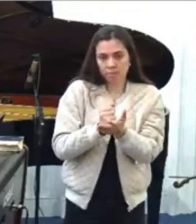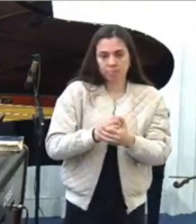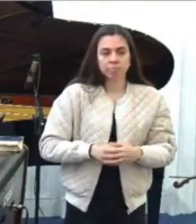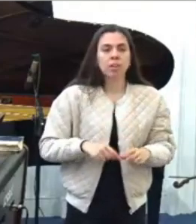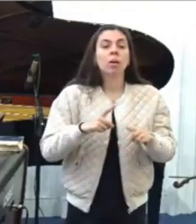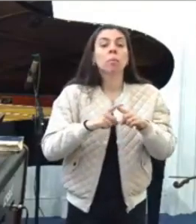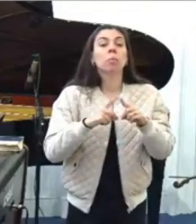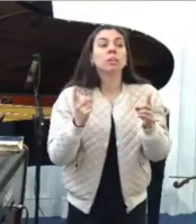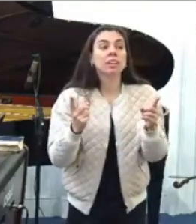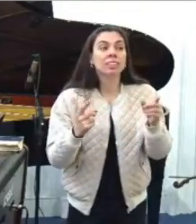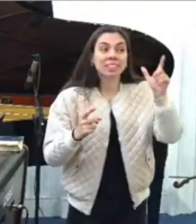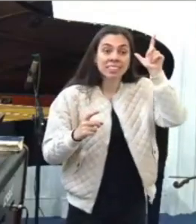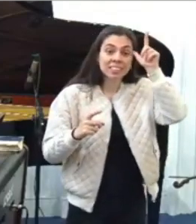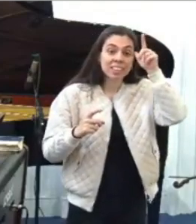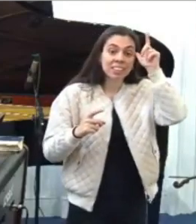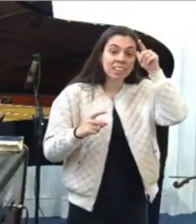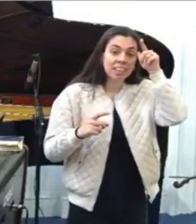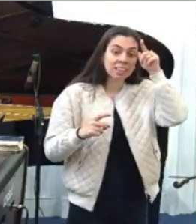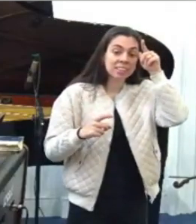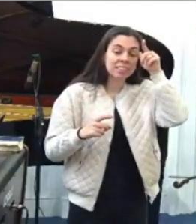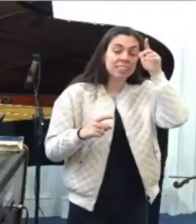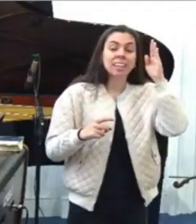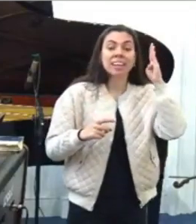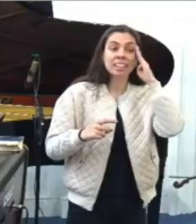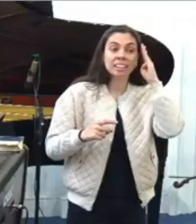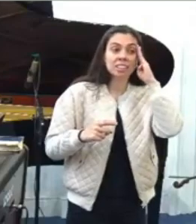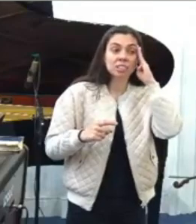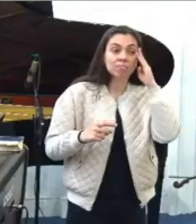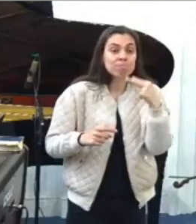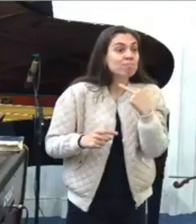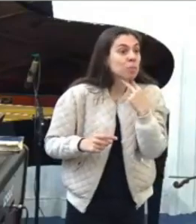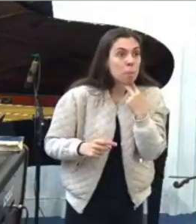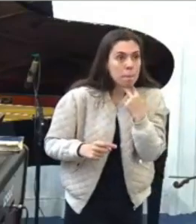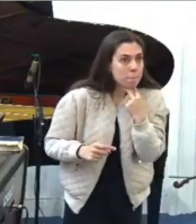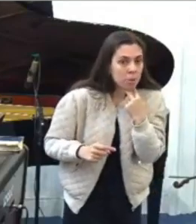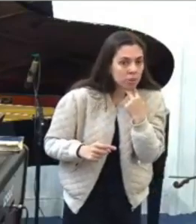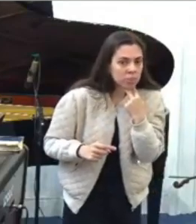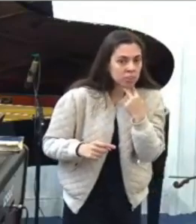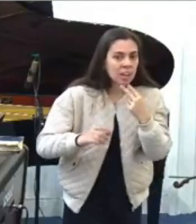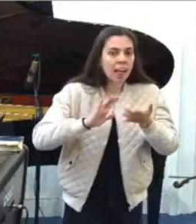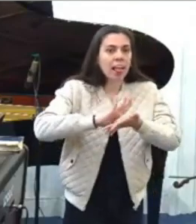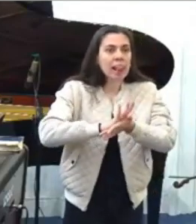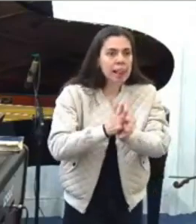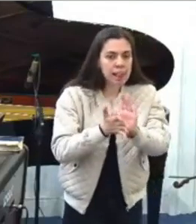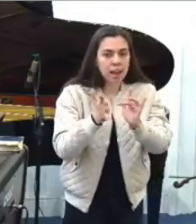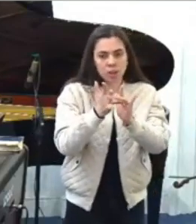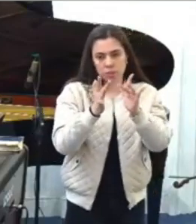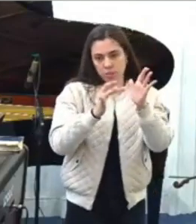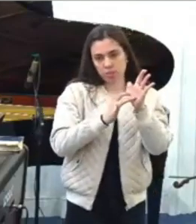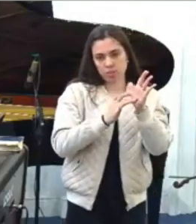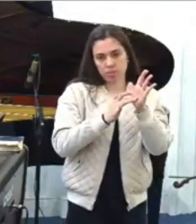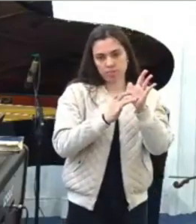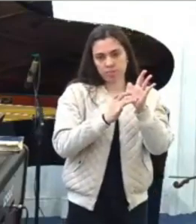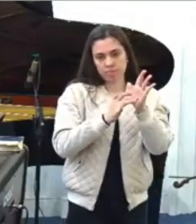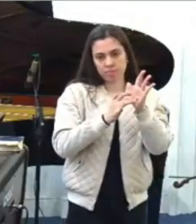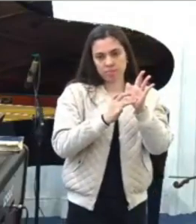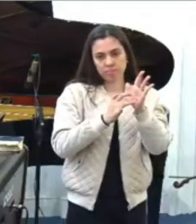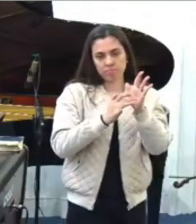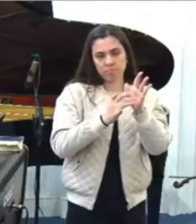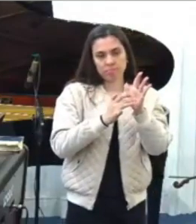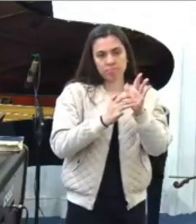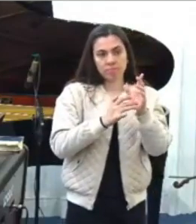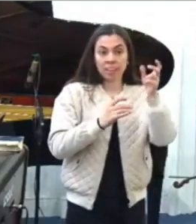volta para perseguir o povo de Deus porque ele é incapaz de alcançar Cristo. Mesmo sendo a sua